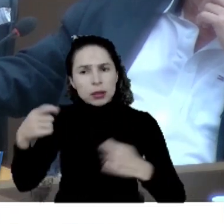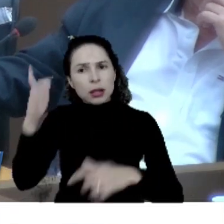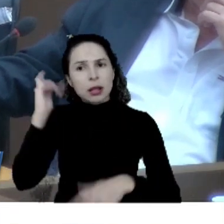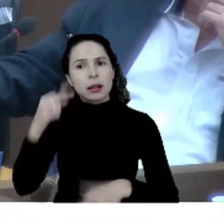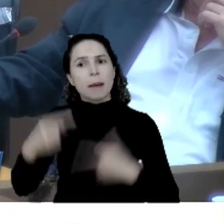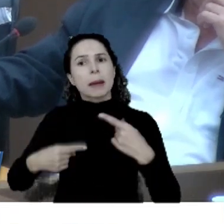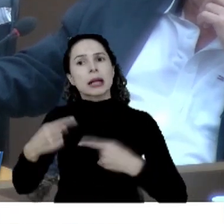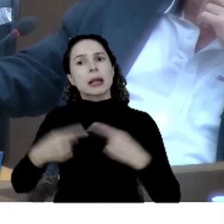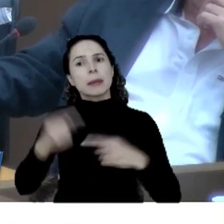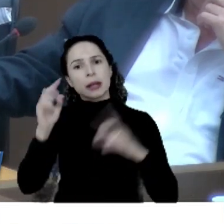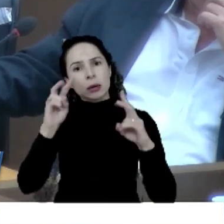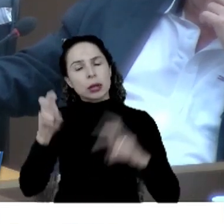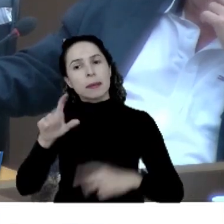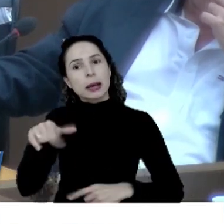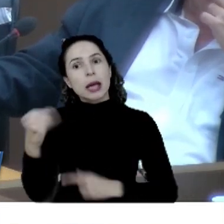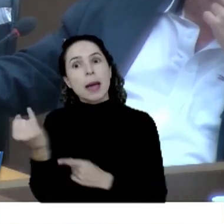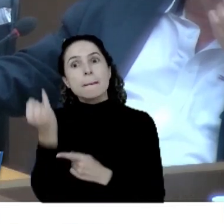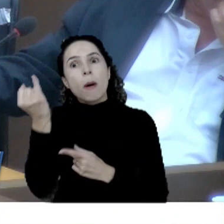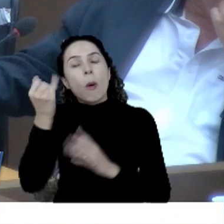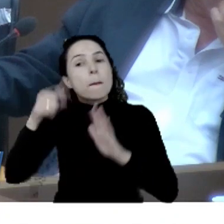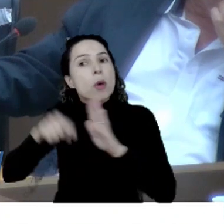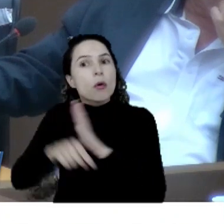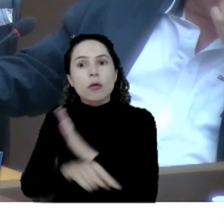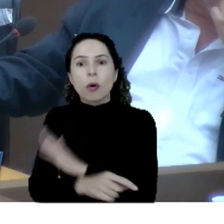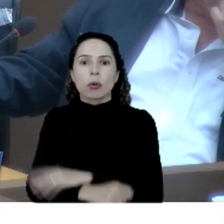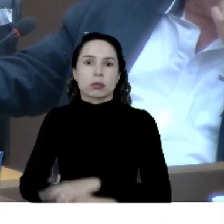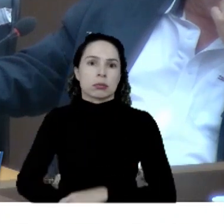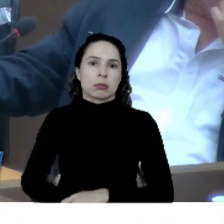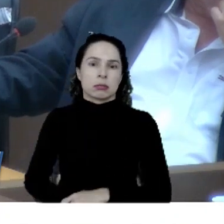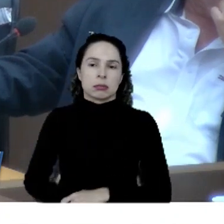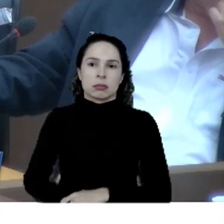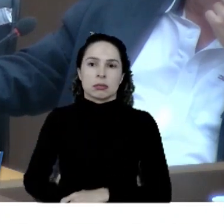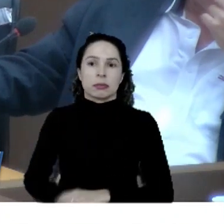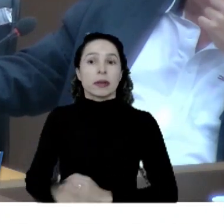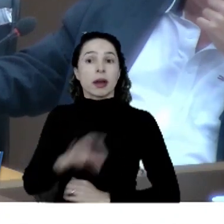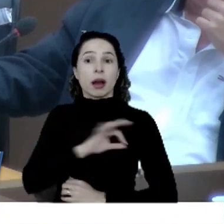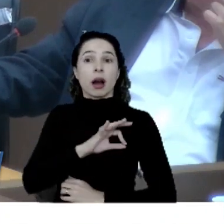assunto de tanta profundidade. A Polícia Militar está lá.